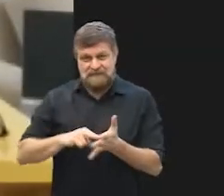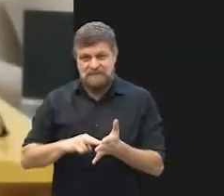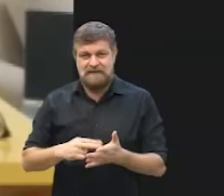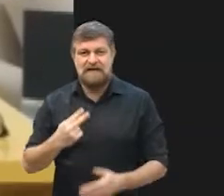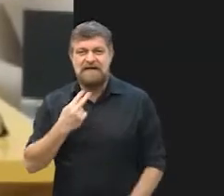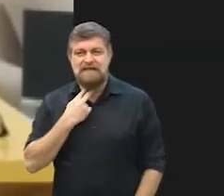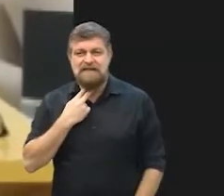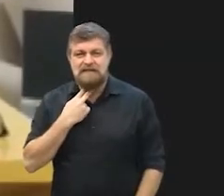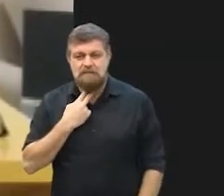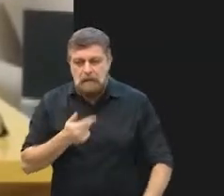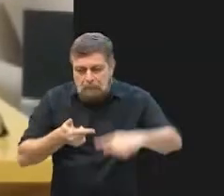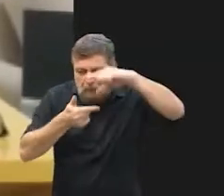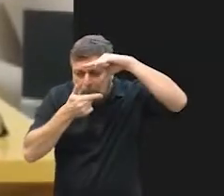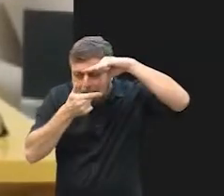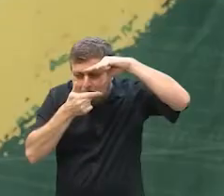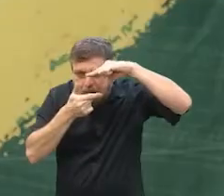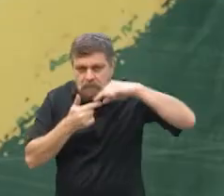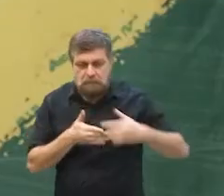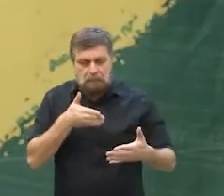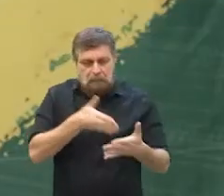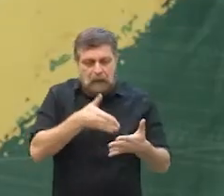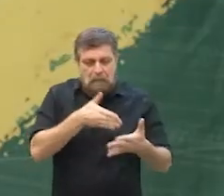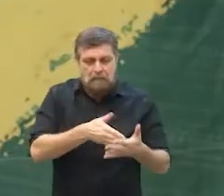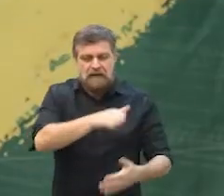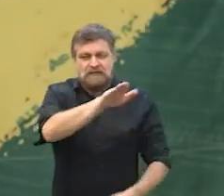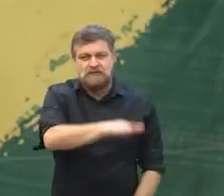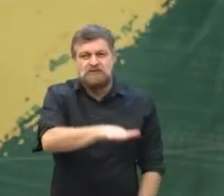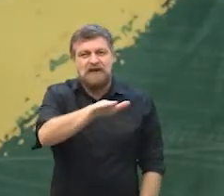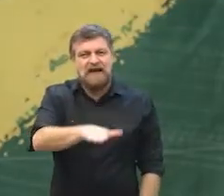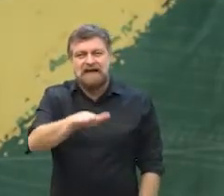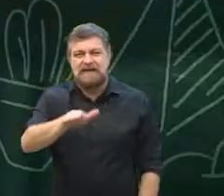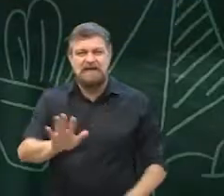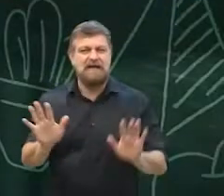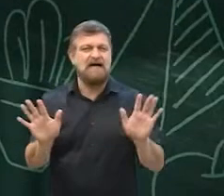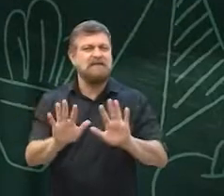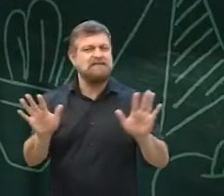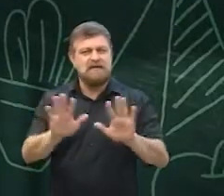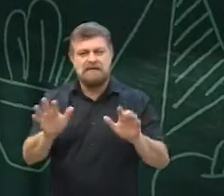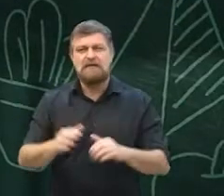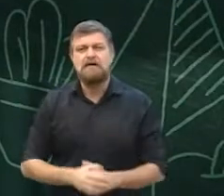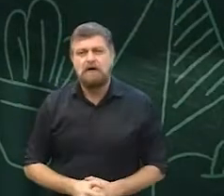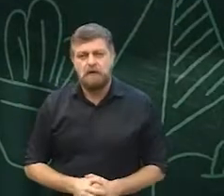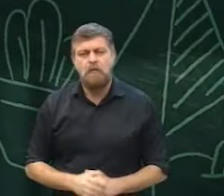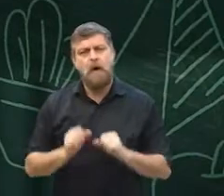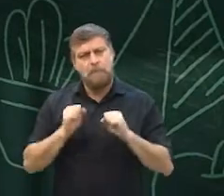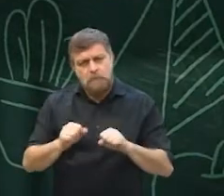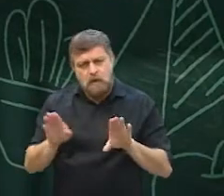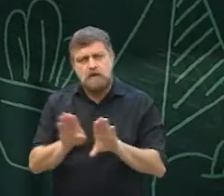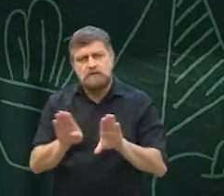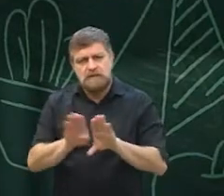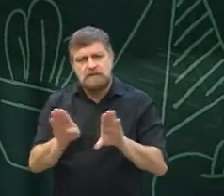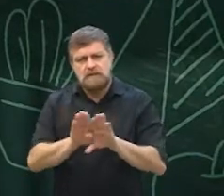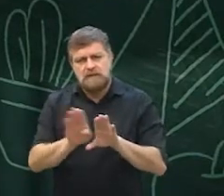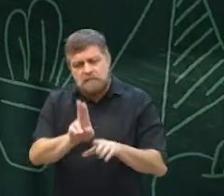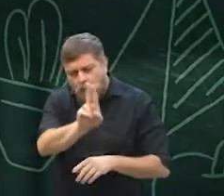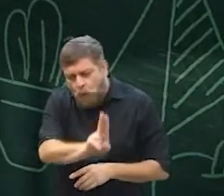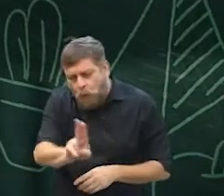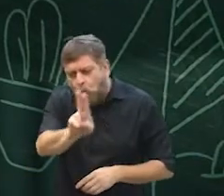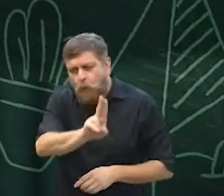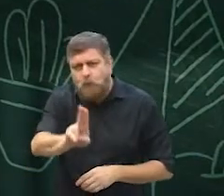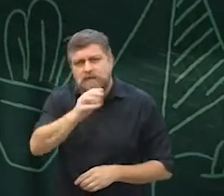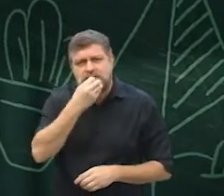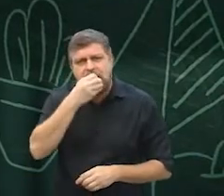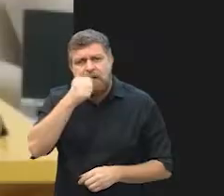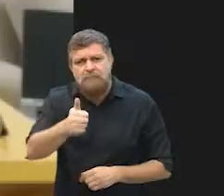fica preso, restrito a esse espaço das crianças e das escolas. Sim. Né? Ele pode ser muito bem aproveitado